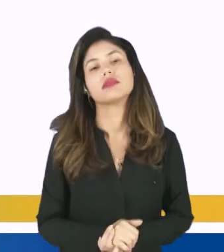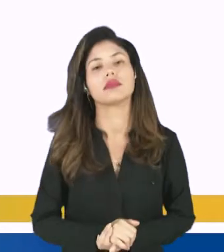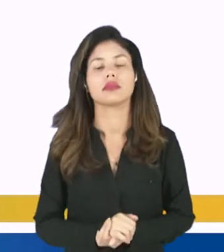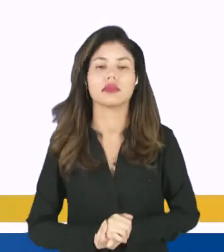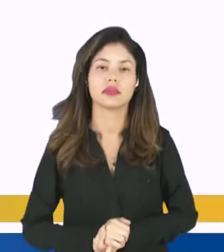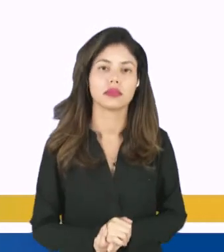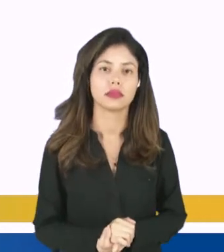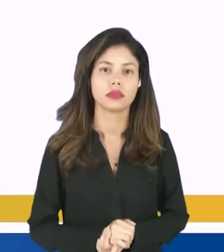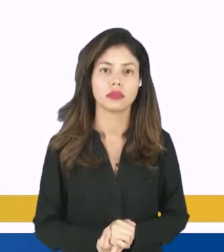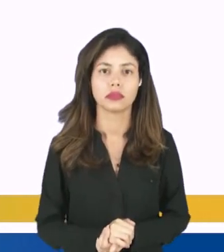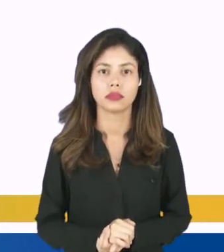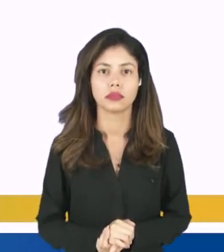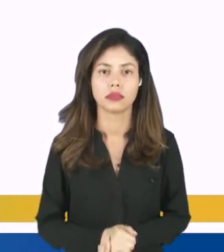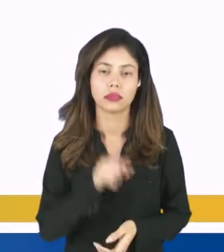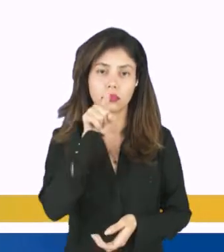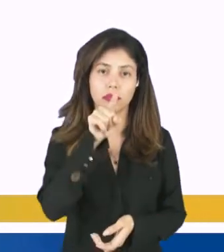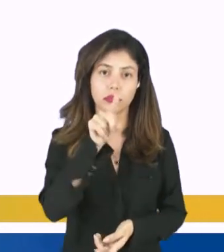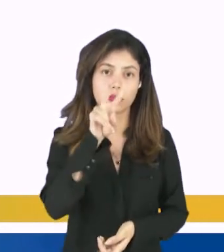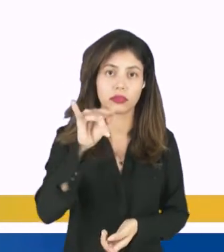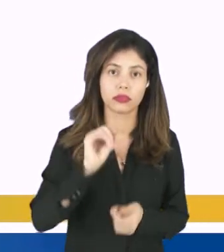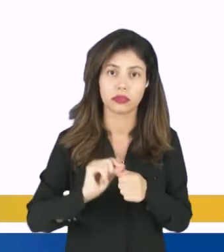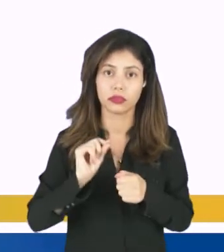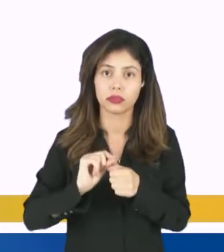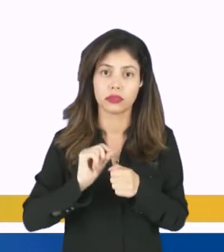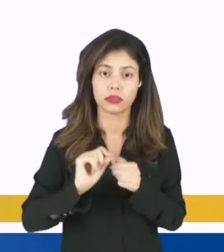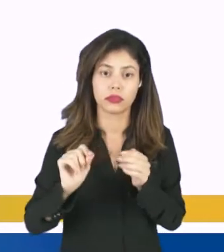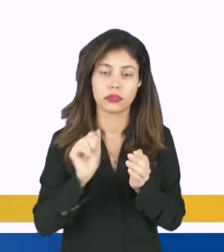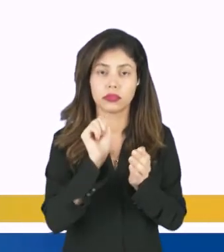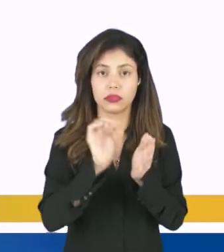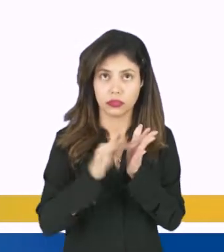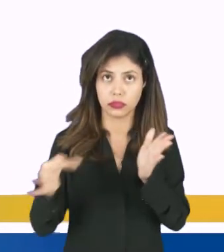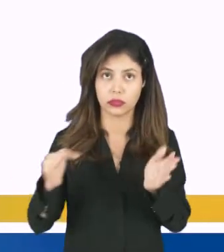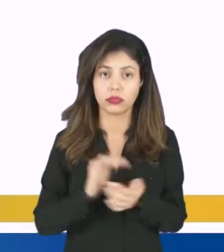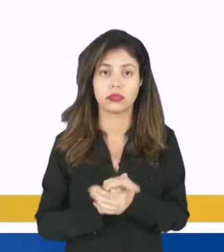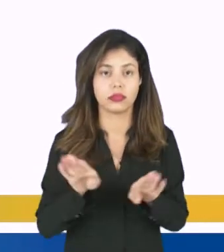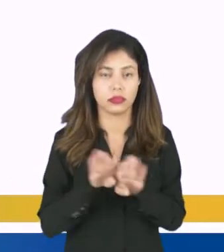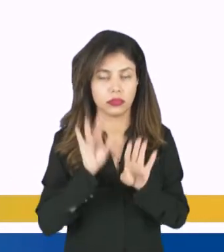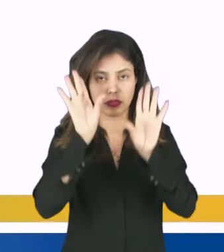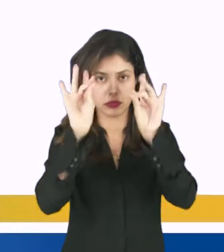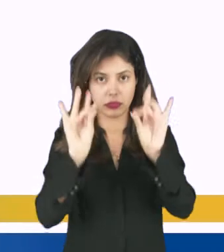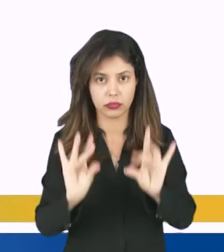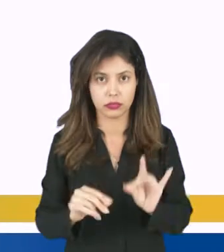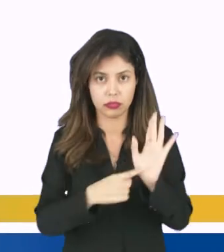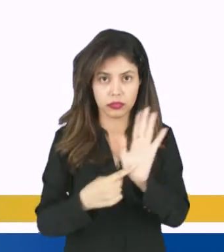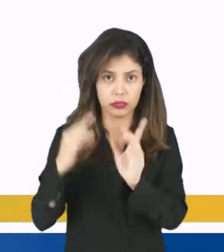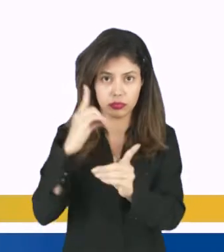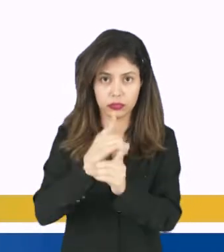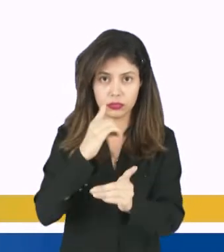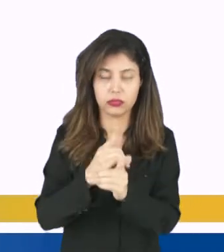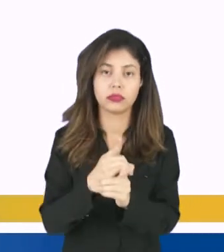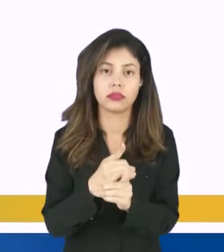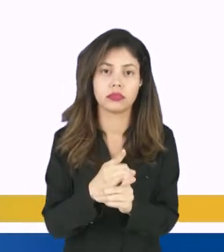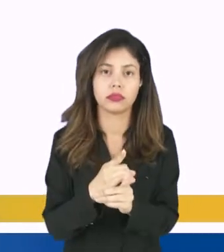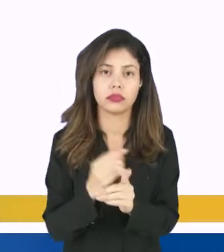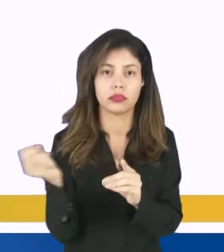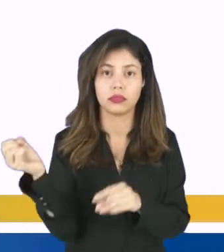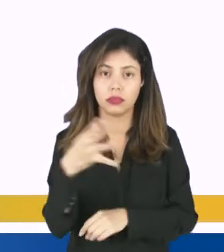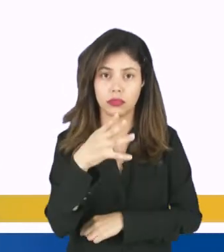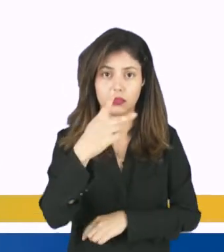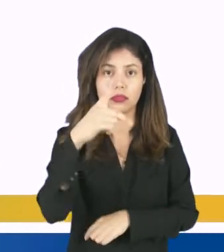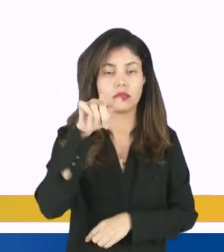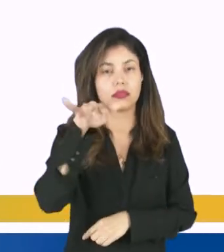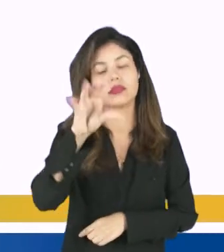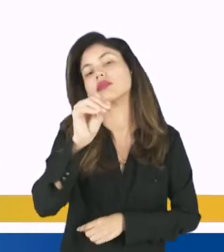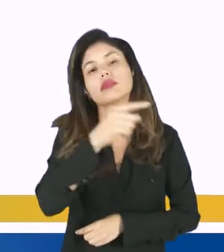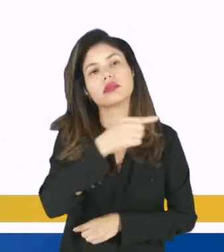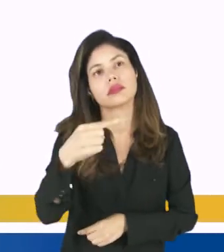bem até aqui? Então, nós notamos nessa divisão que o resto R é menos 5.